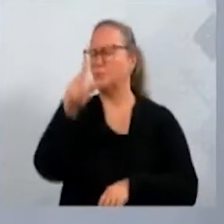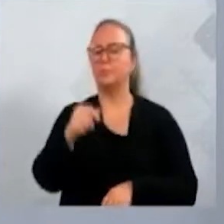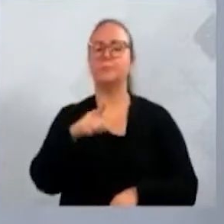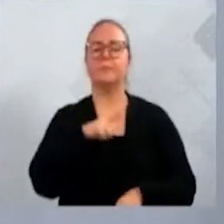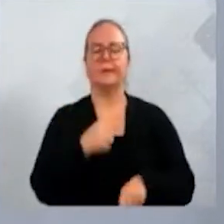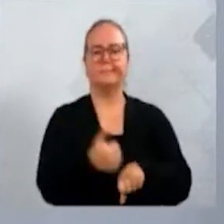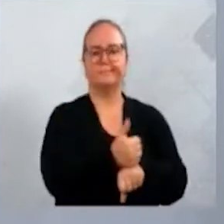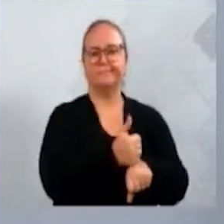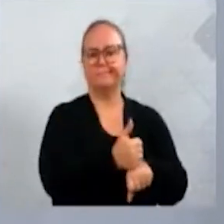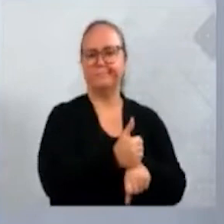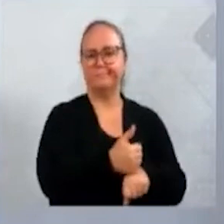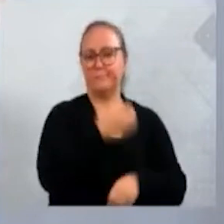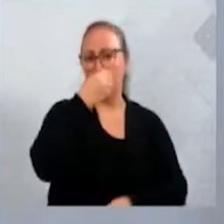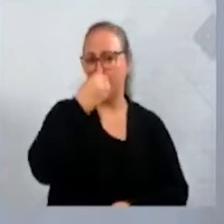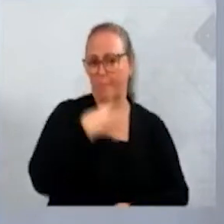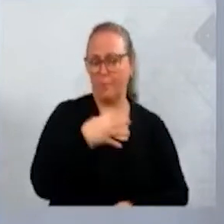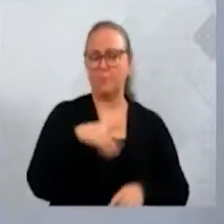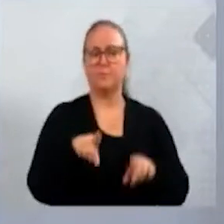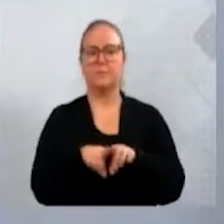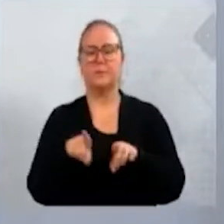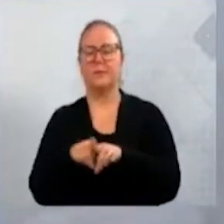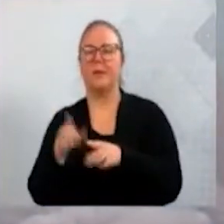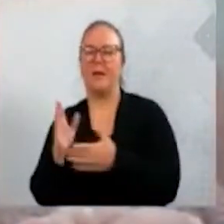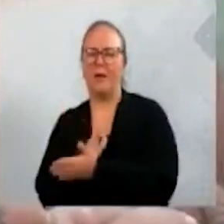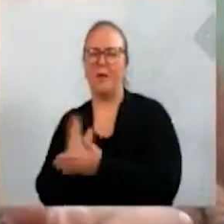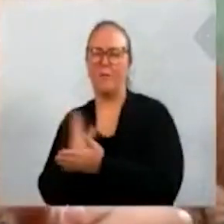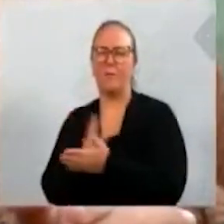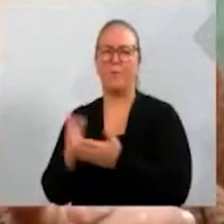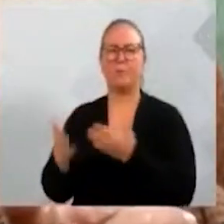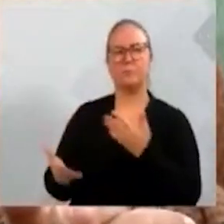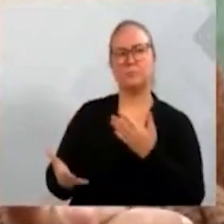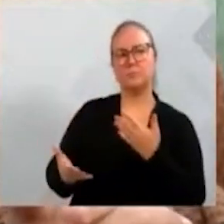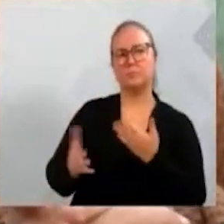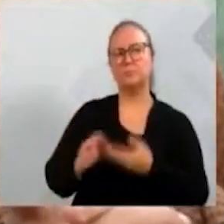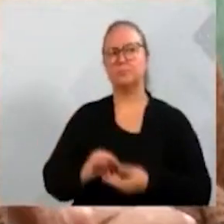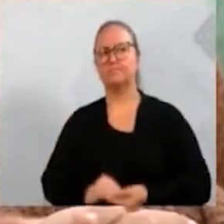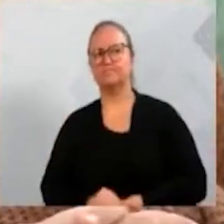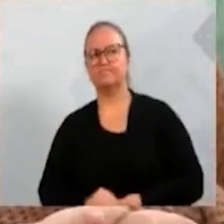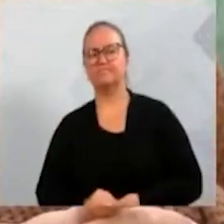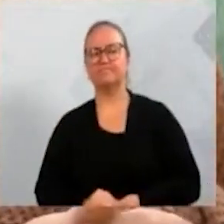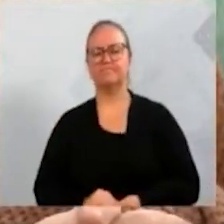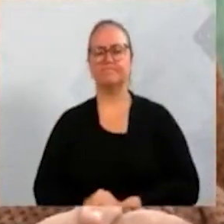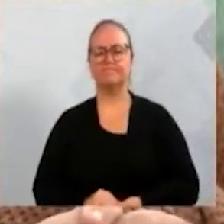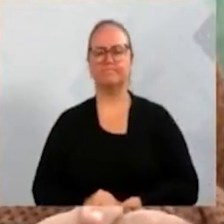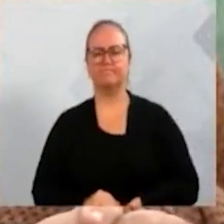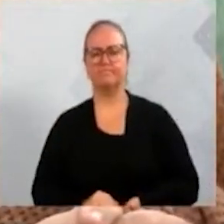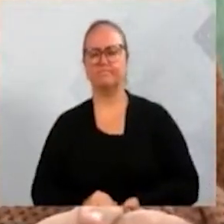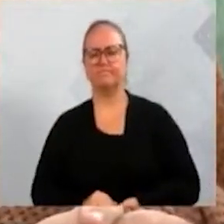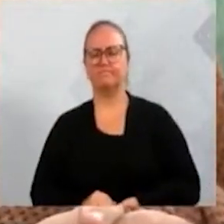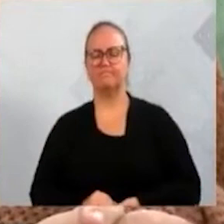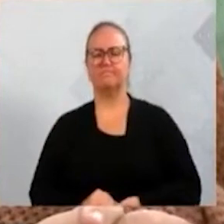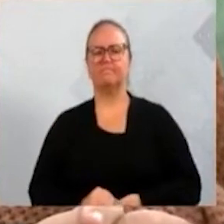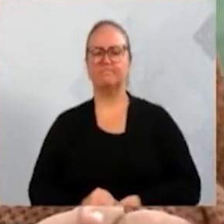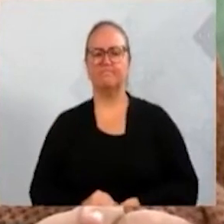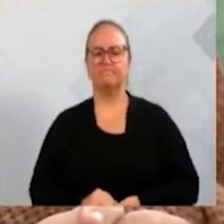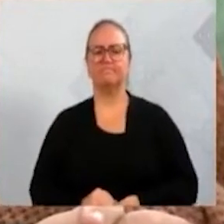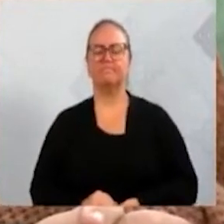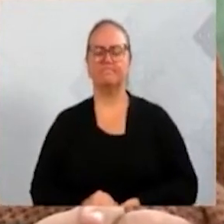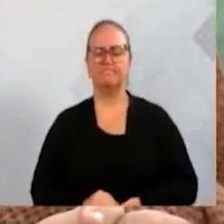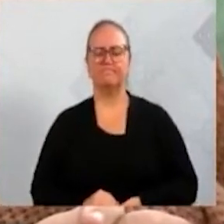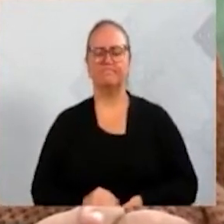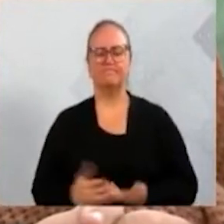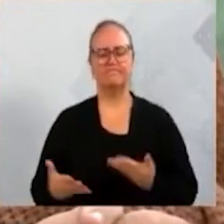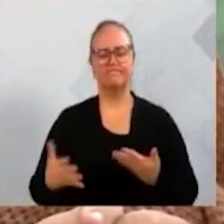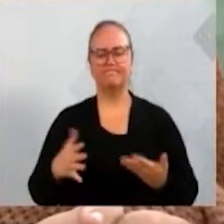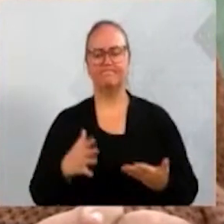profissionais e os profissionais que procuram fazer disso uma ferramenta para encaminhar